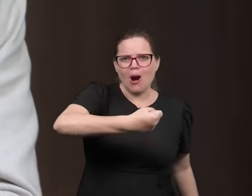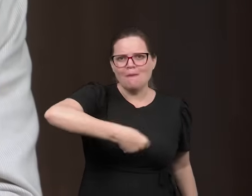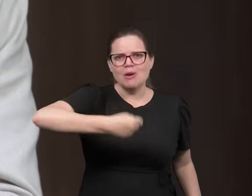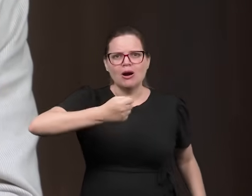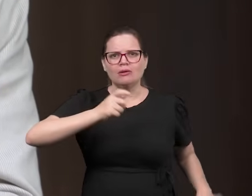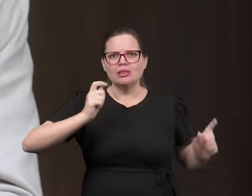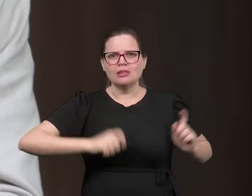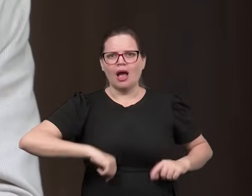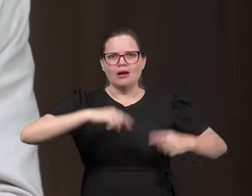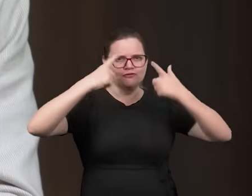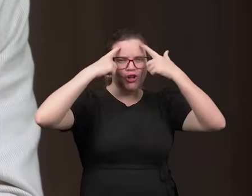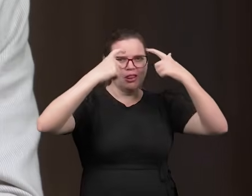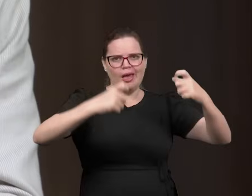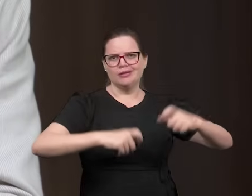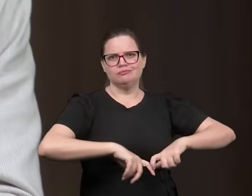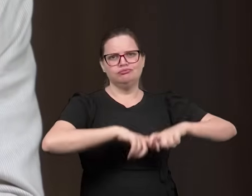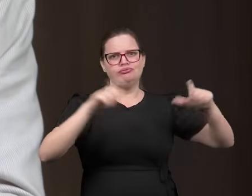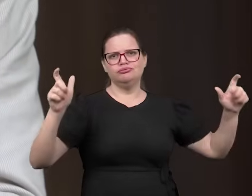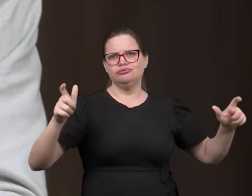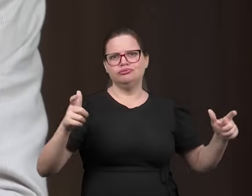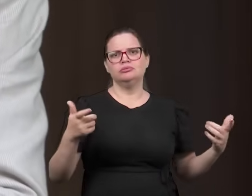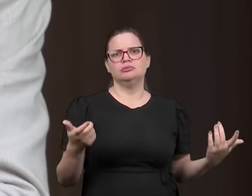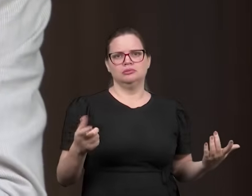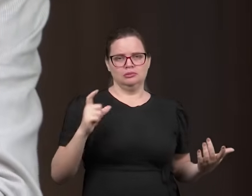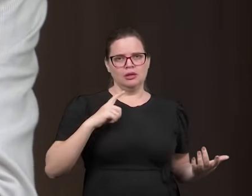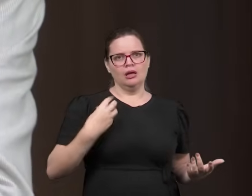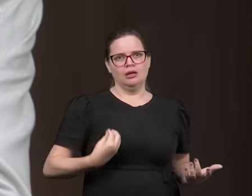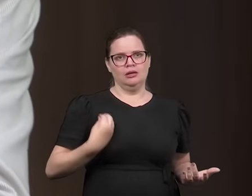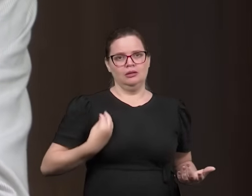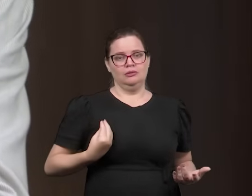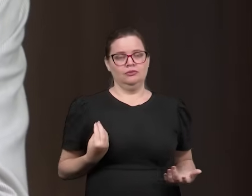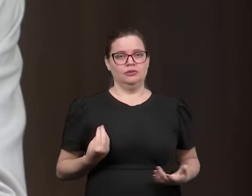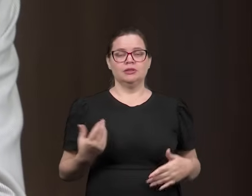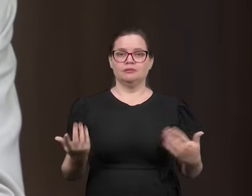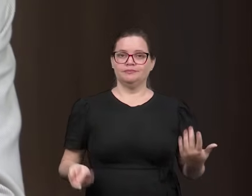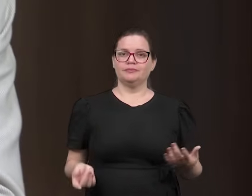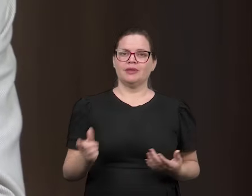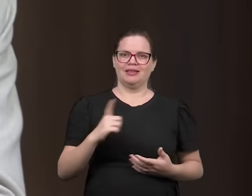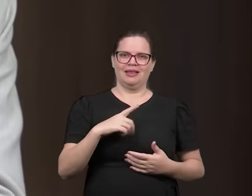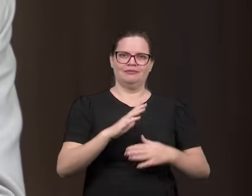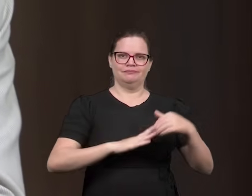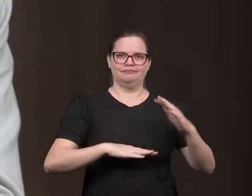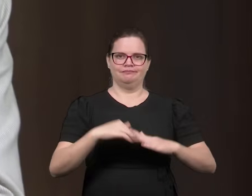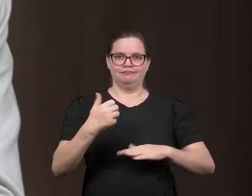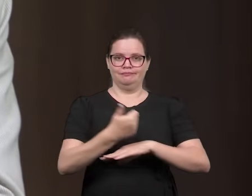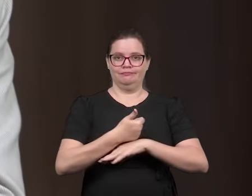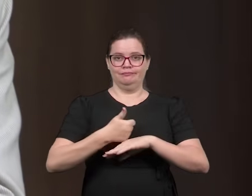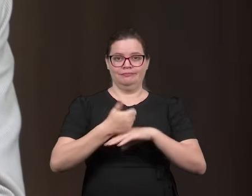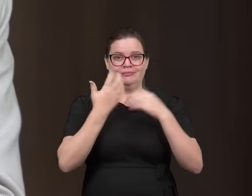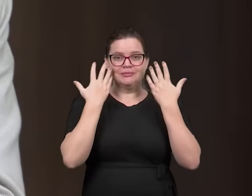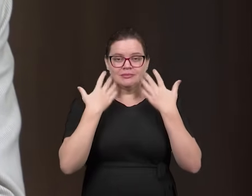aumentou muito a violência. Então, foram talentos usados